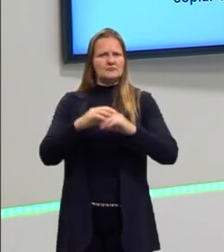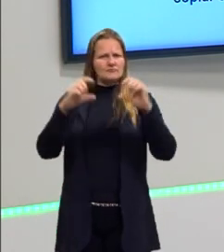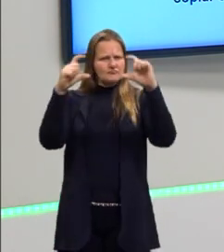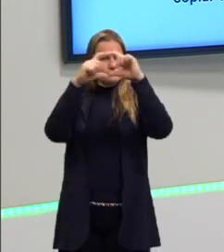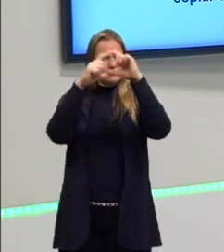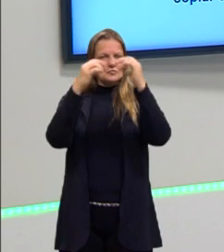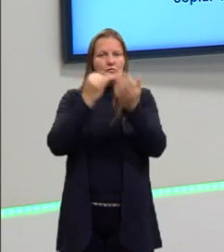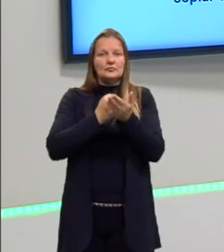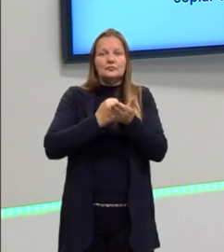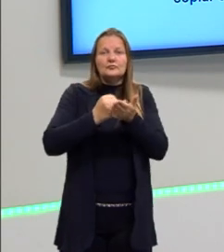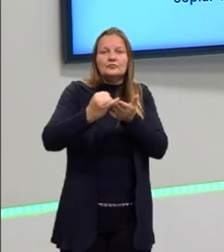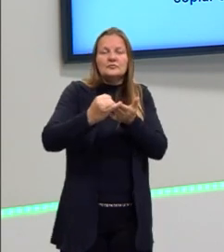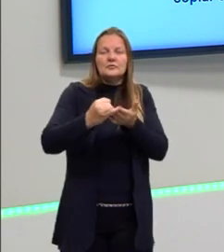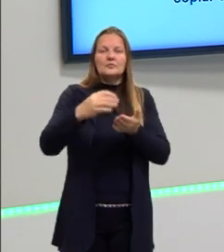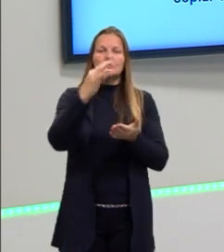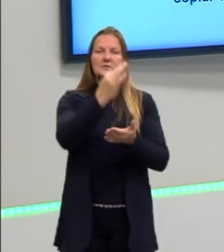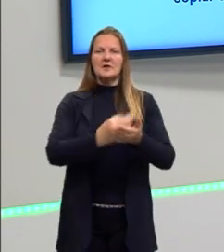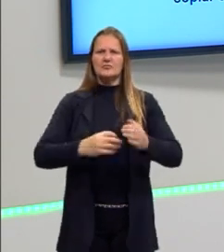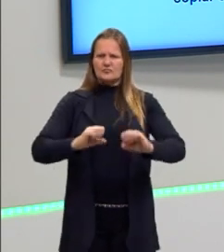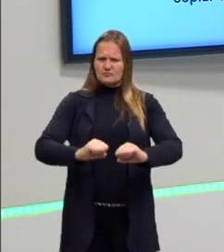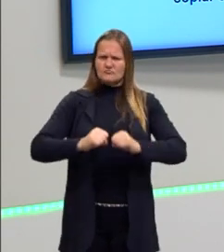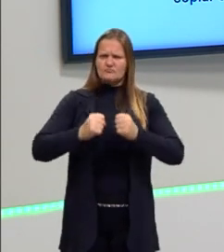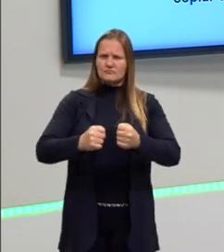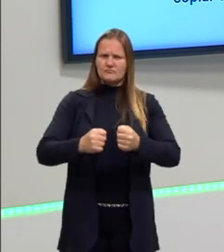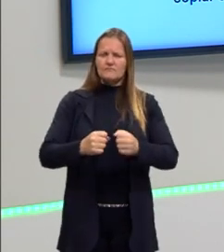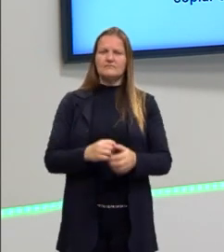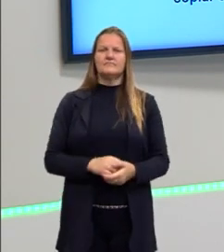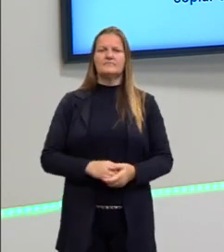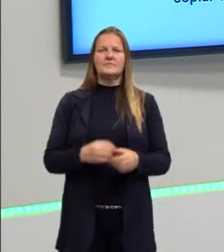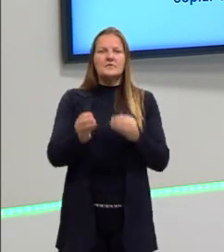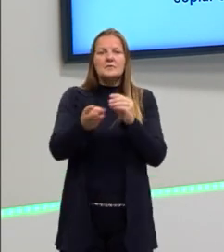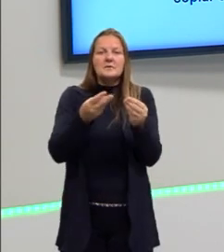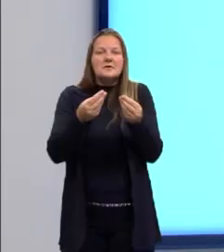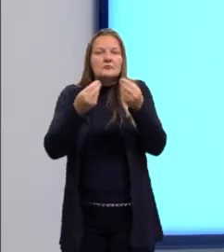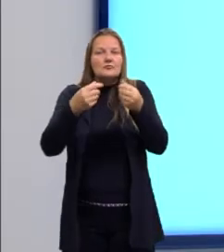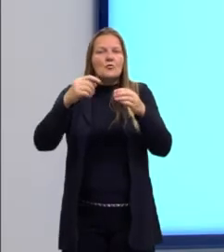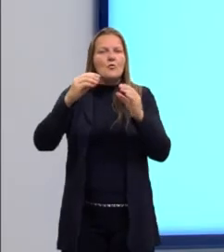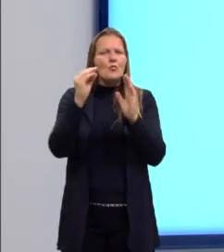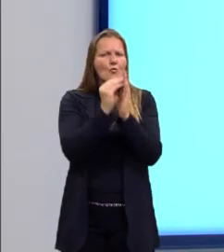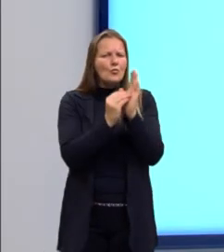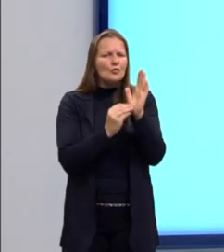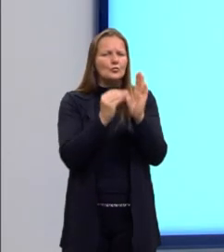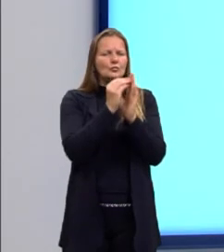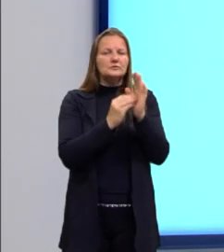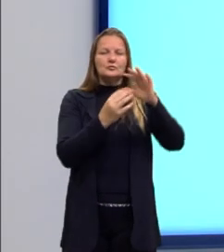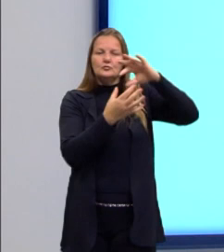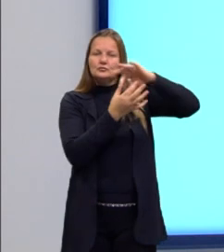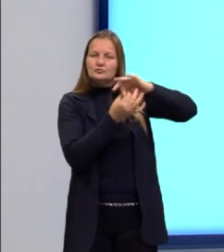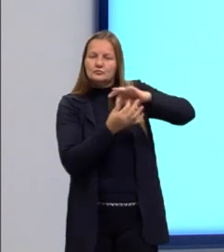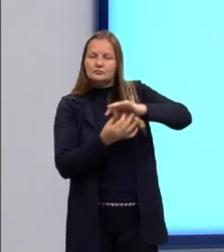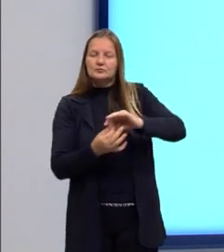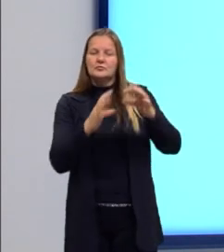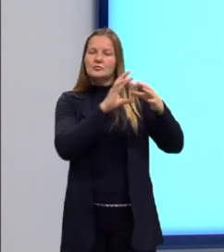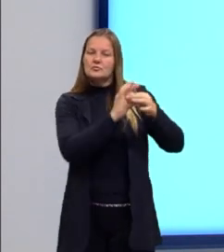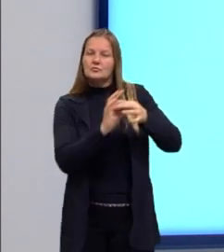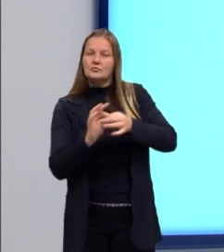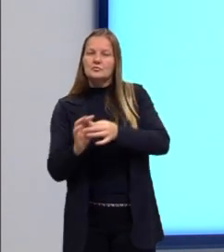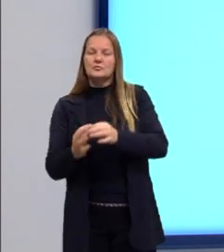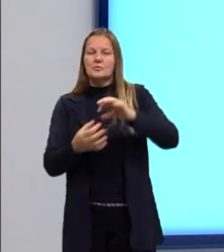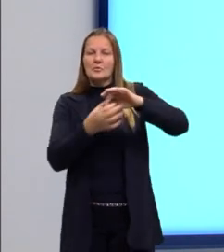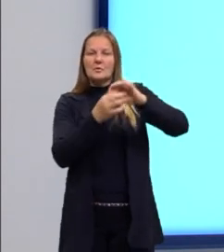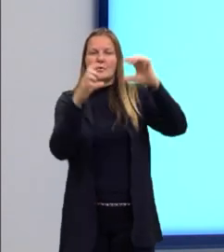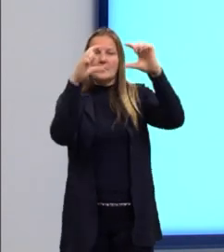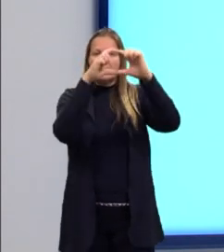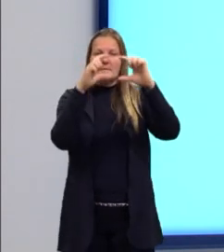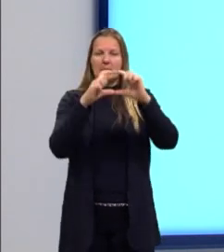introdução para que esse texto seja bem fluido né para que ele tenha a conexão que ele precisa entre os